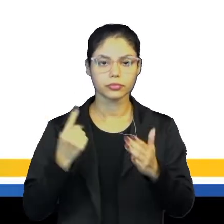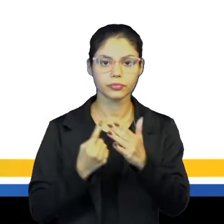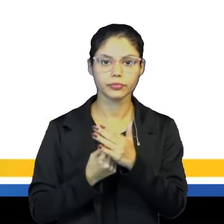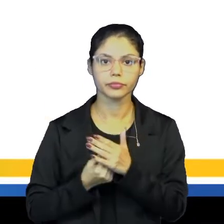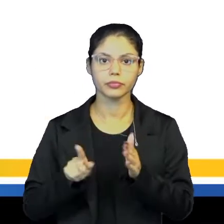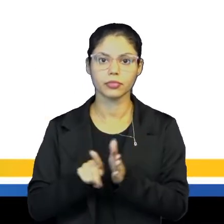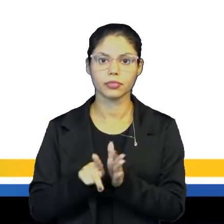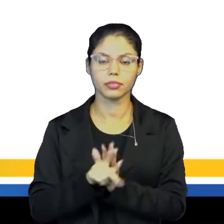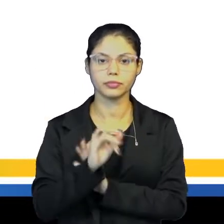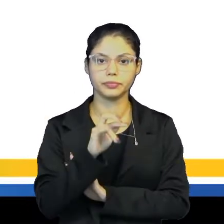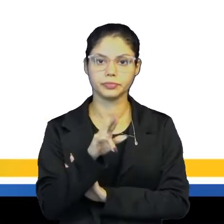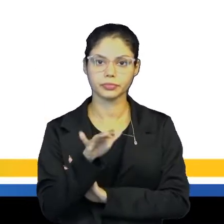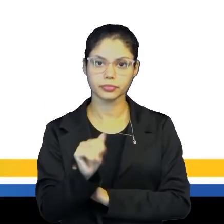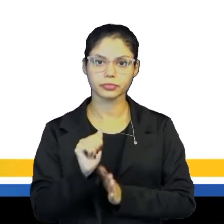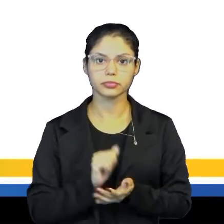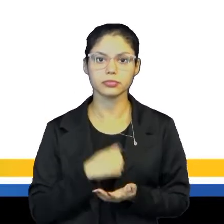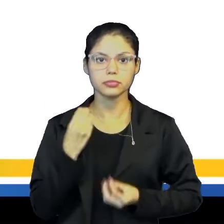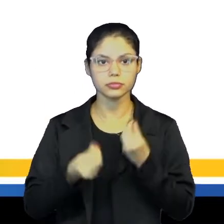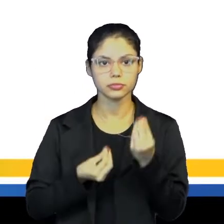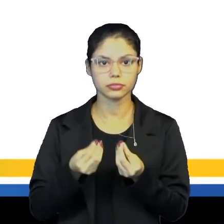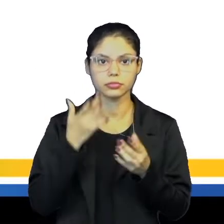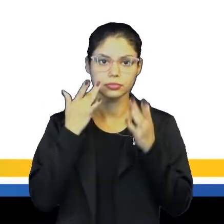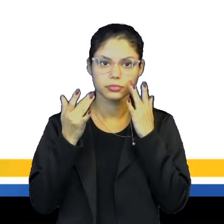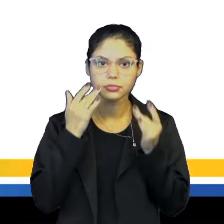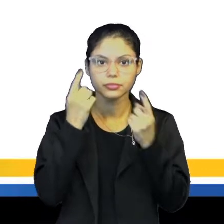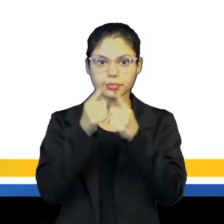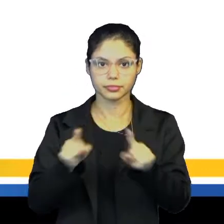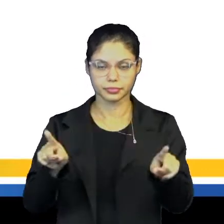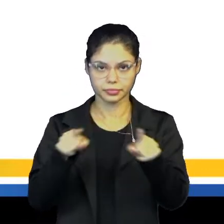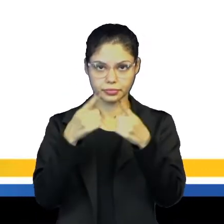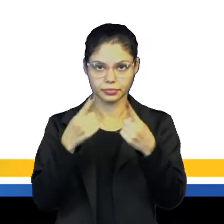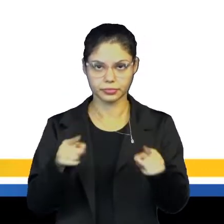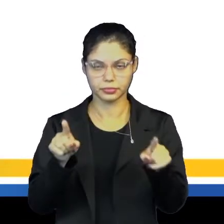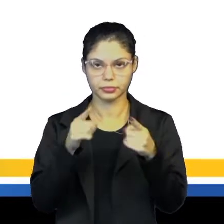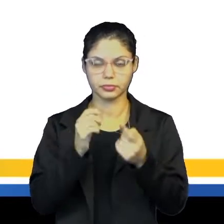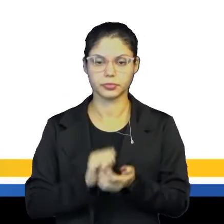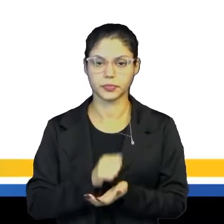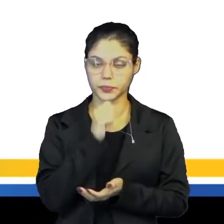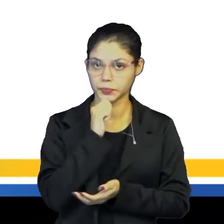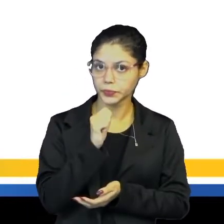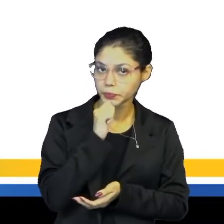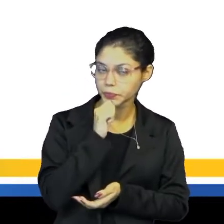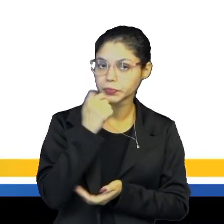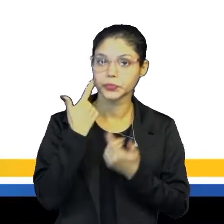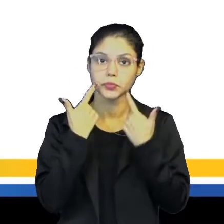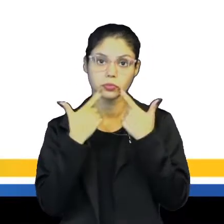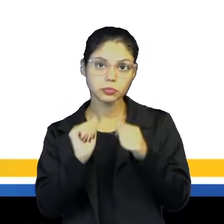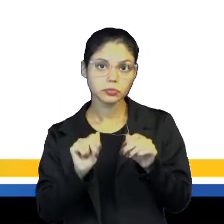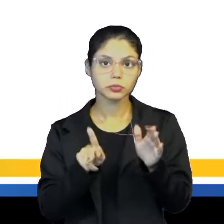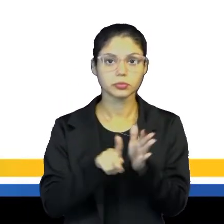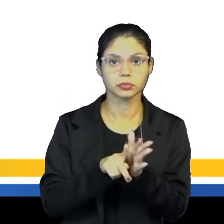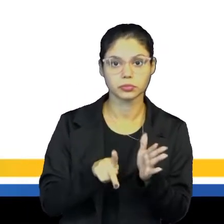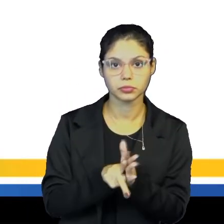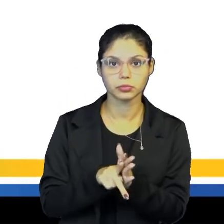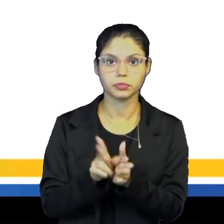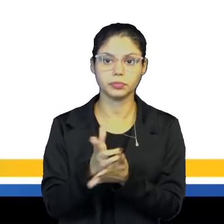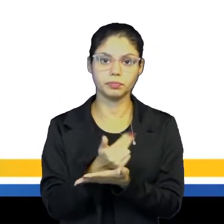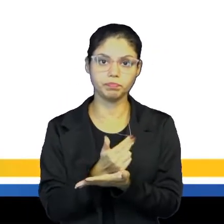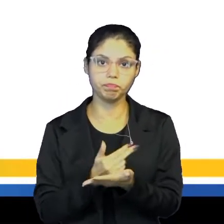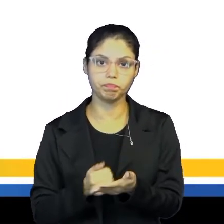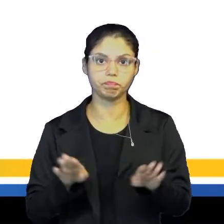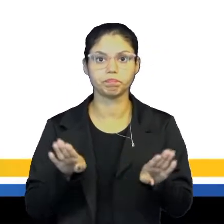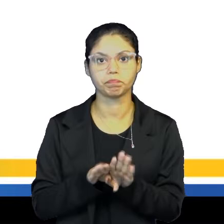incluídas entre outras categorias, como o teatro, tá? Que além de ser uma linguagem